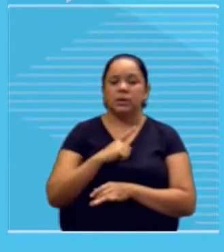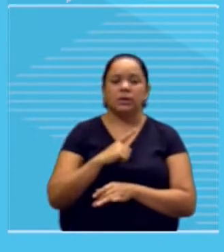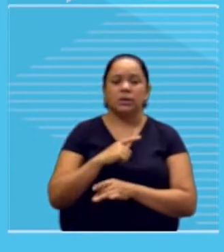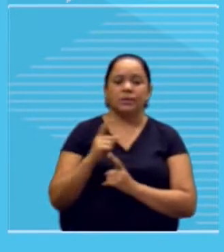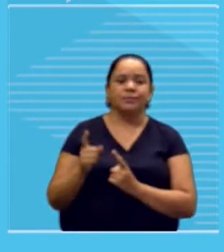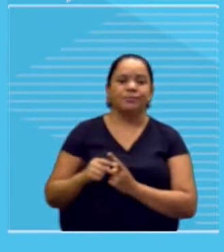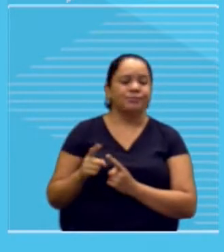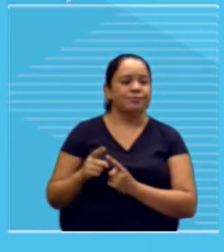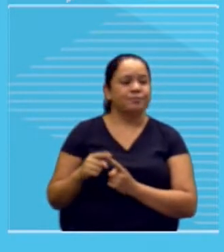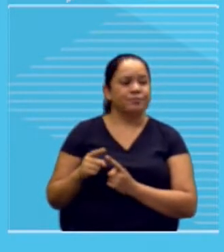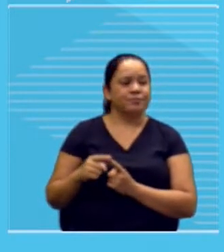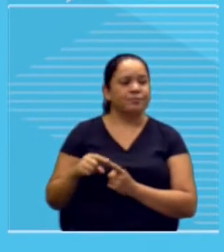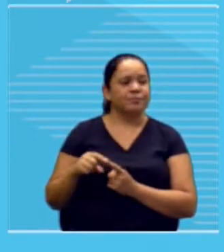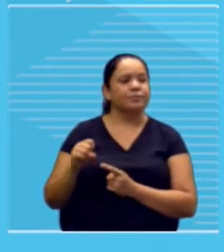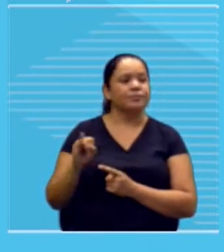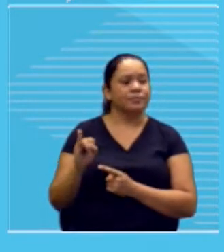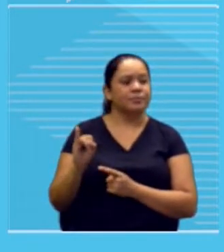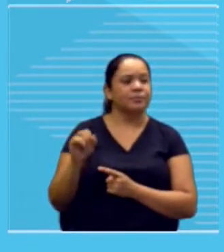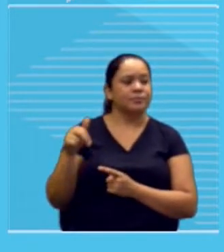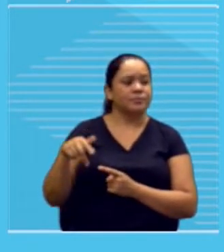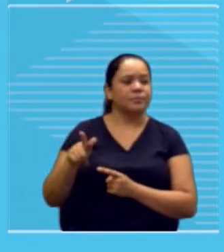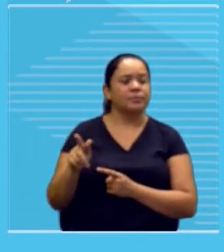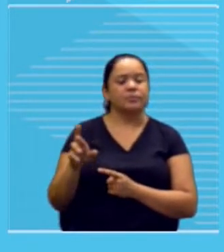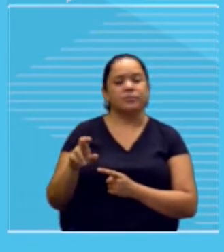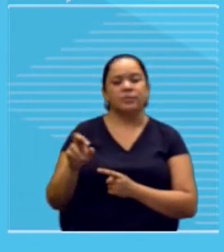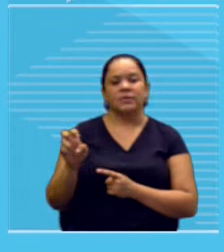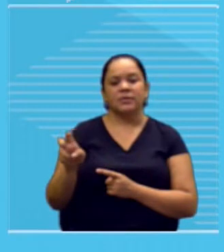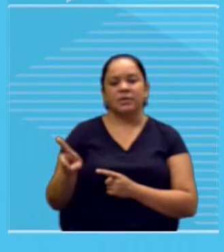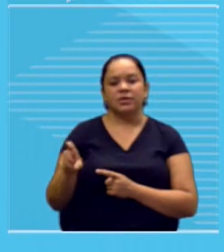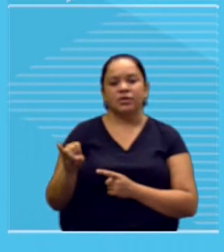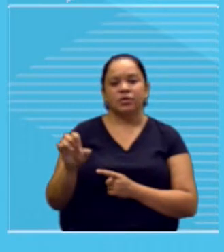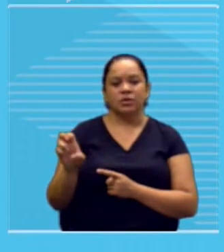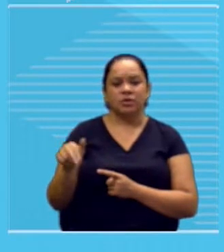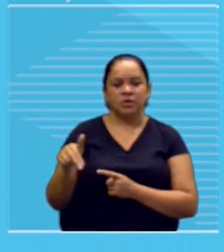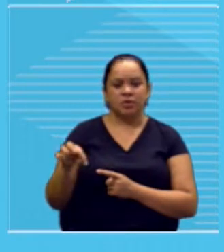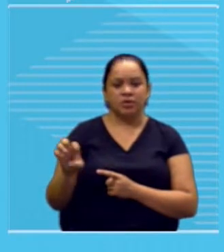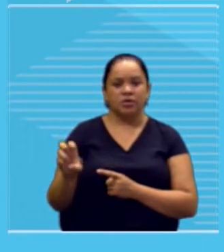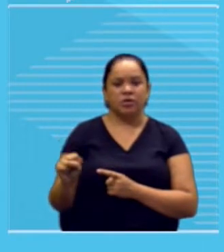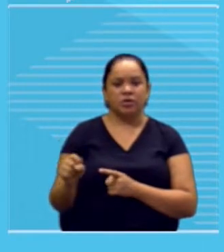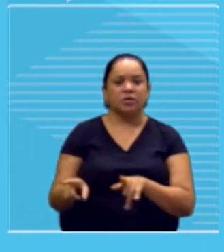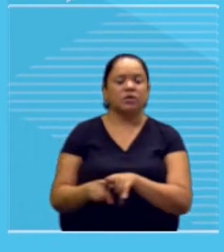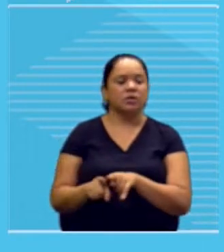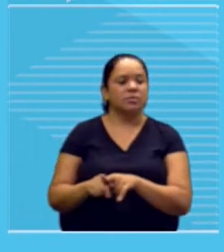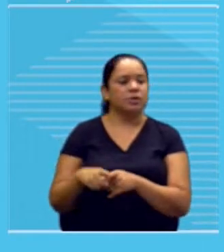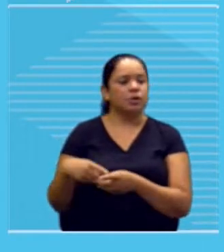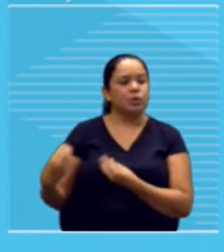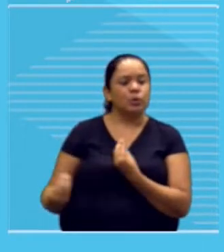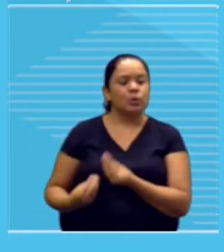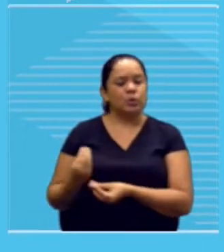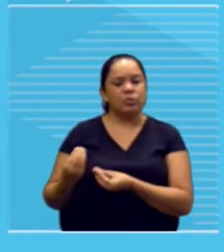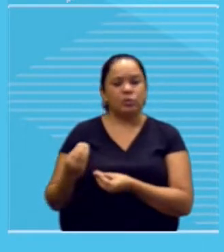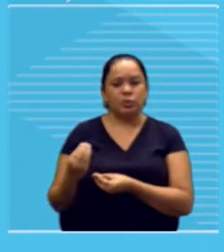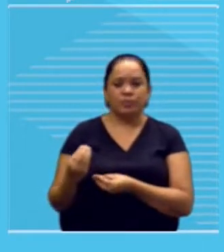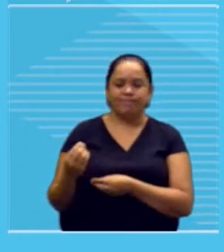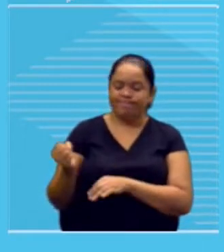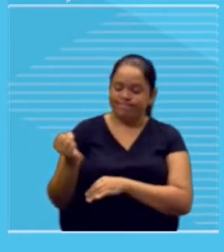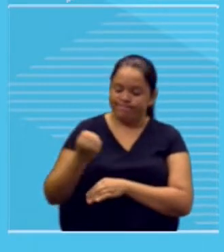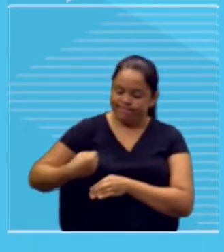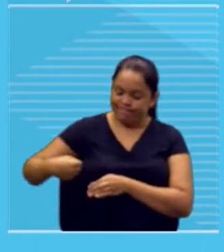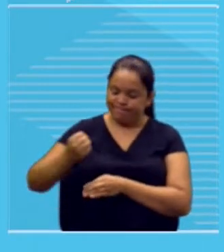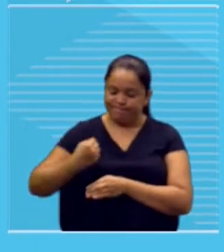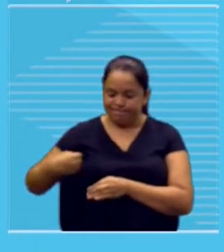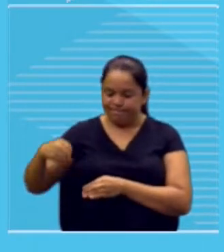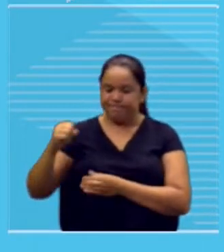e modo de preparo não é isso gente tem que ter não adianta ingrediente modo de preparo no caso aqui ó foi usada a palavra